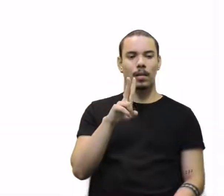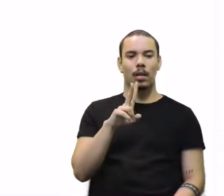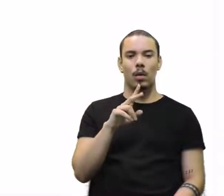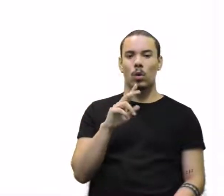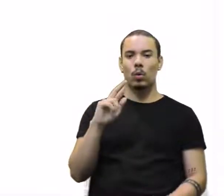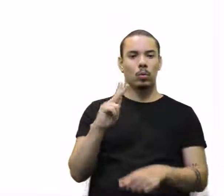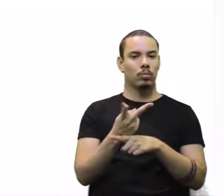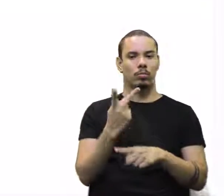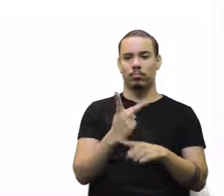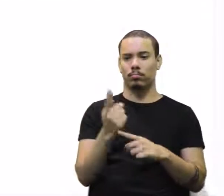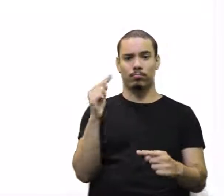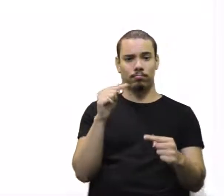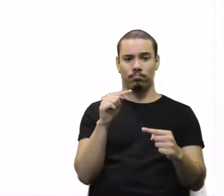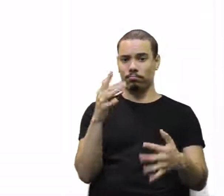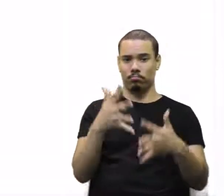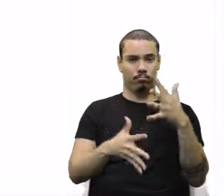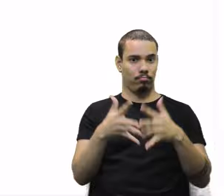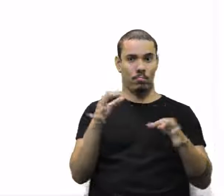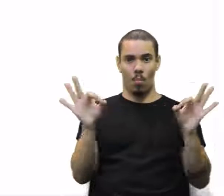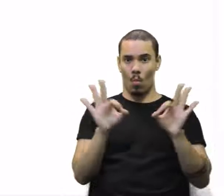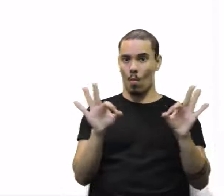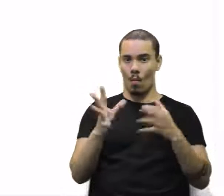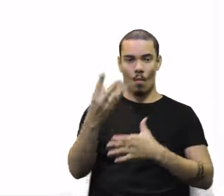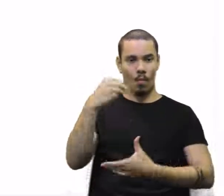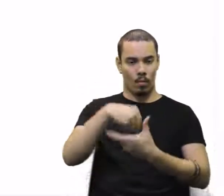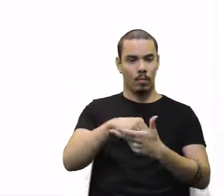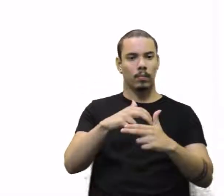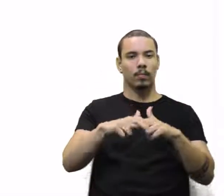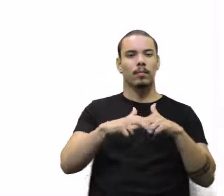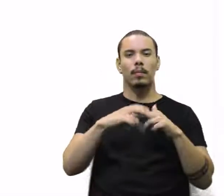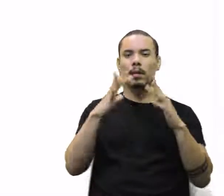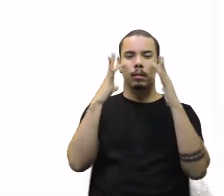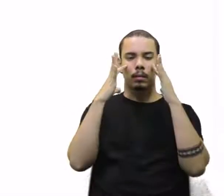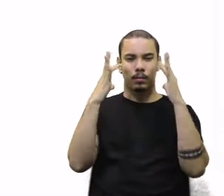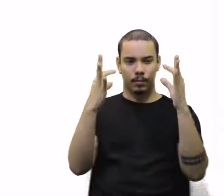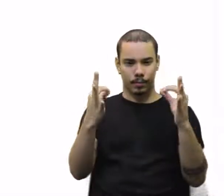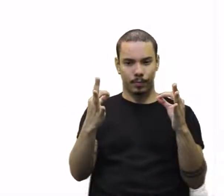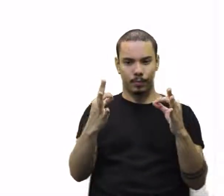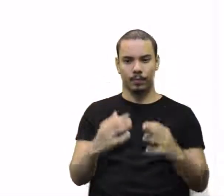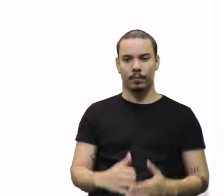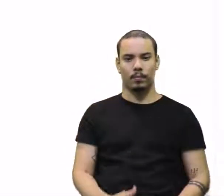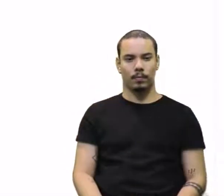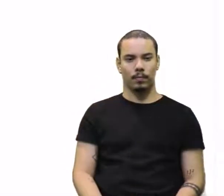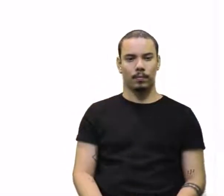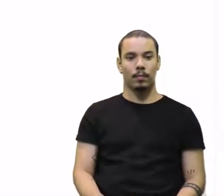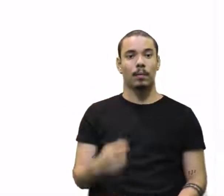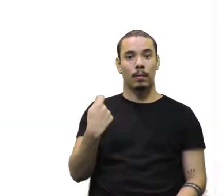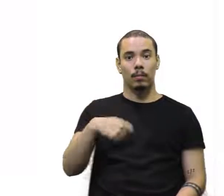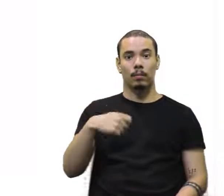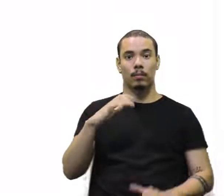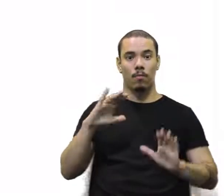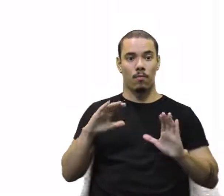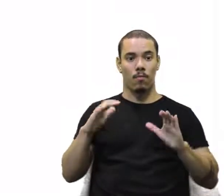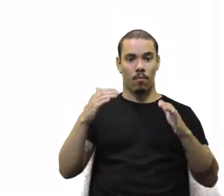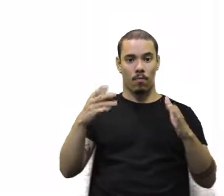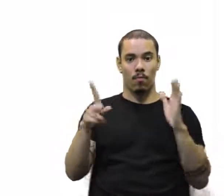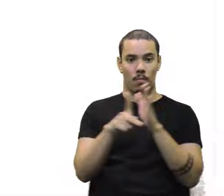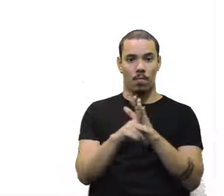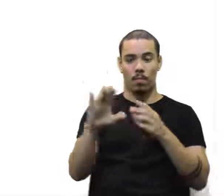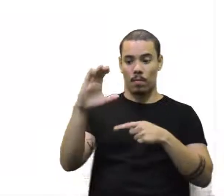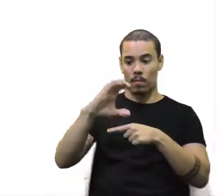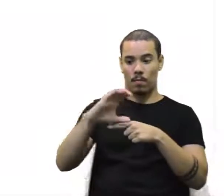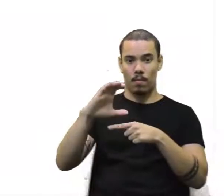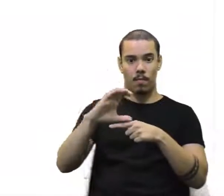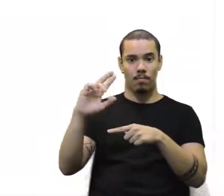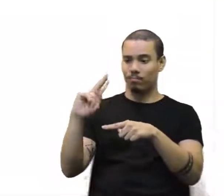nossa classificação das cadeias nem dos carbonos, então vamos ficar atento a isso. Vamos focar nos carbonos